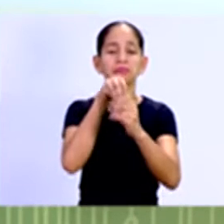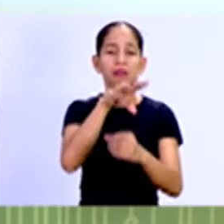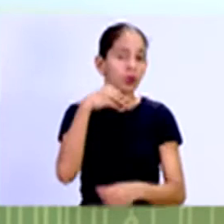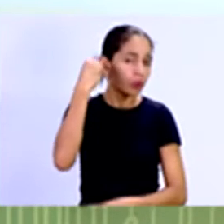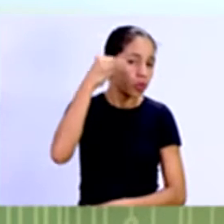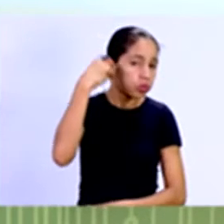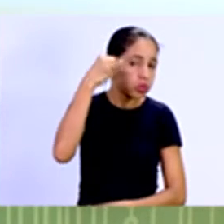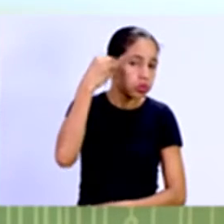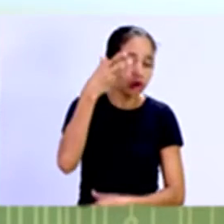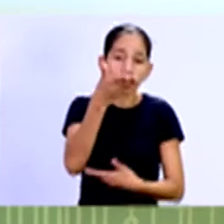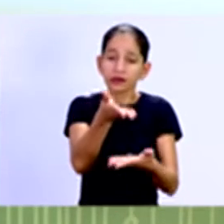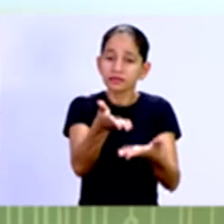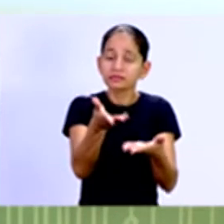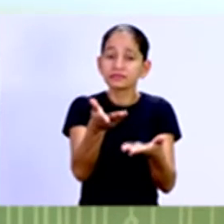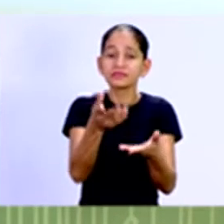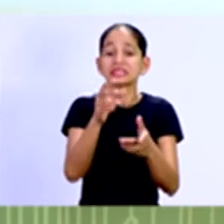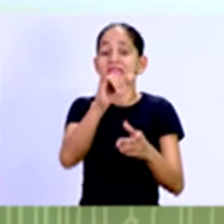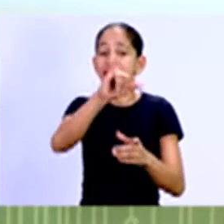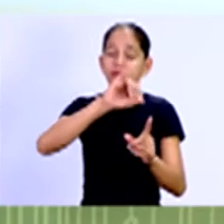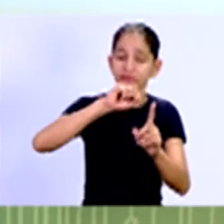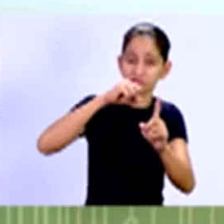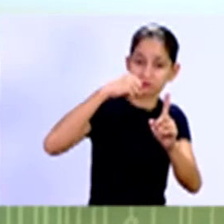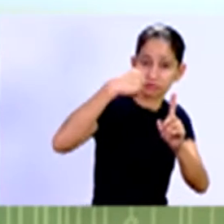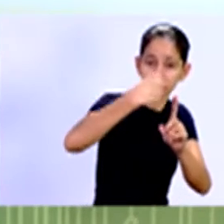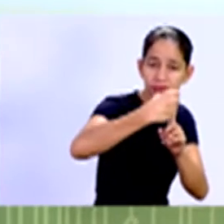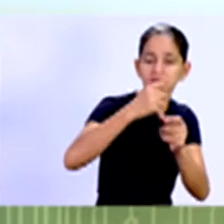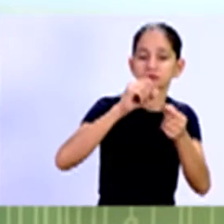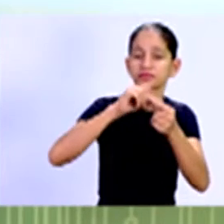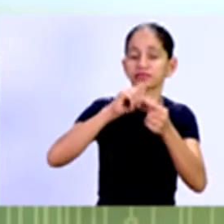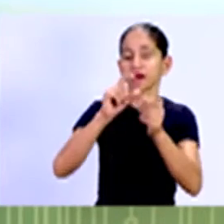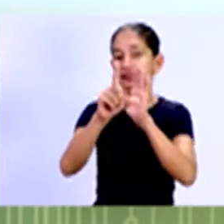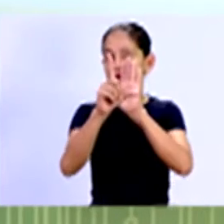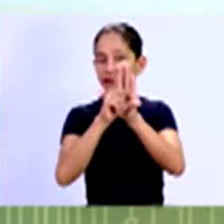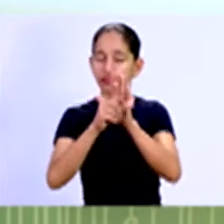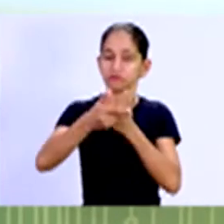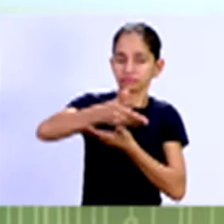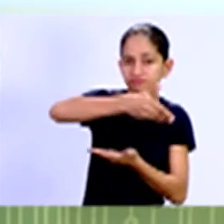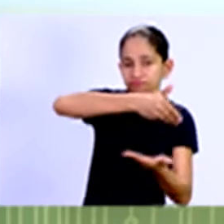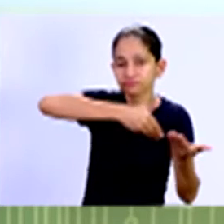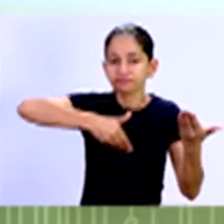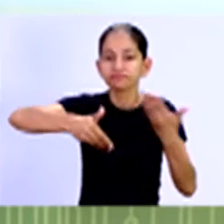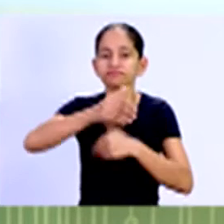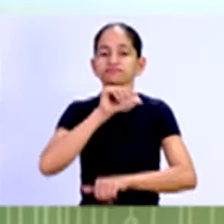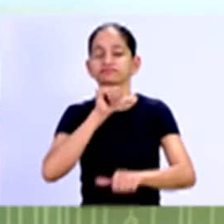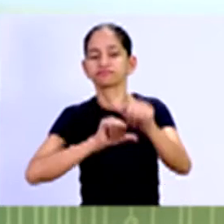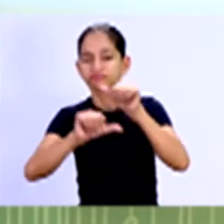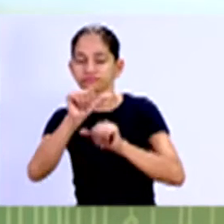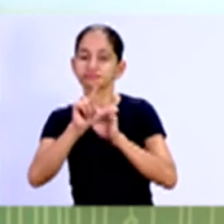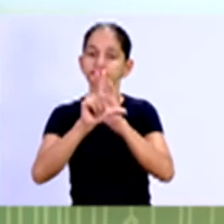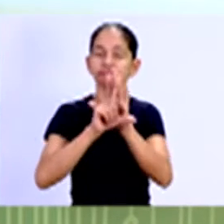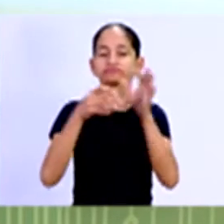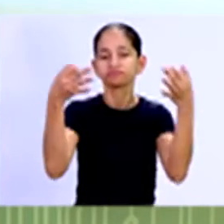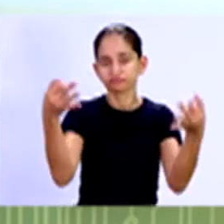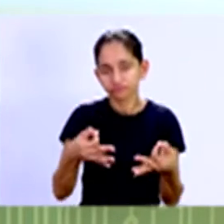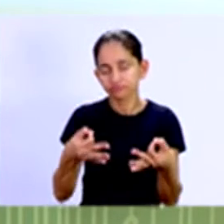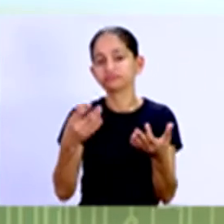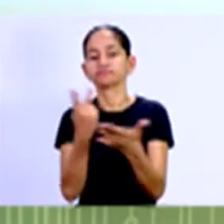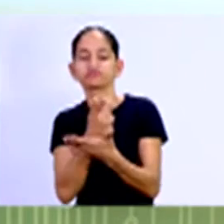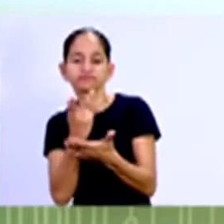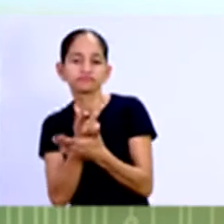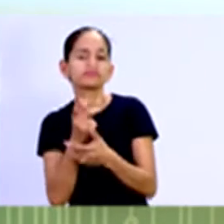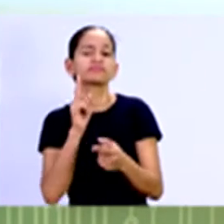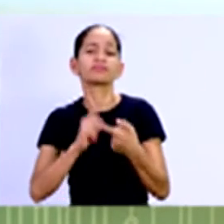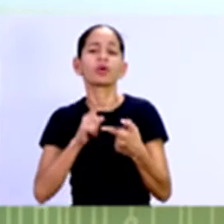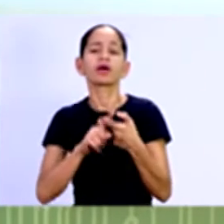homem. Se nós, em sociedade, definimos as leis, definimos as normas, dizemos o que é certo e o que é errado, por que